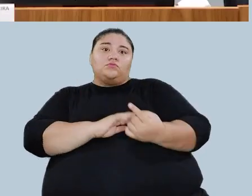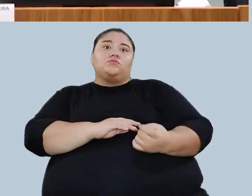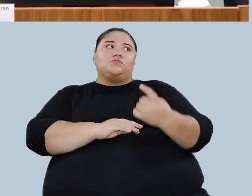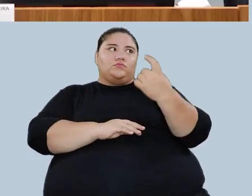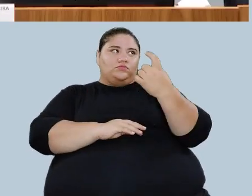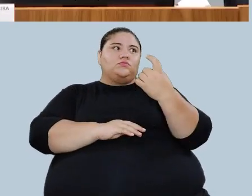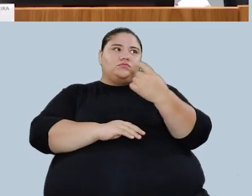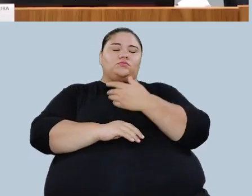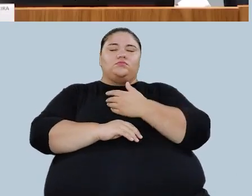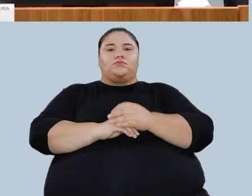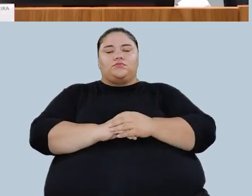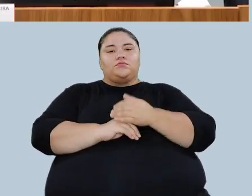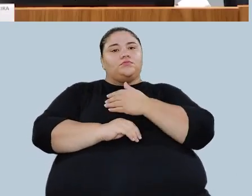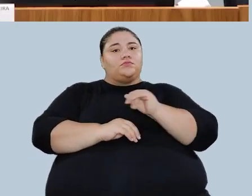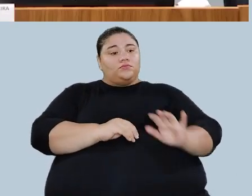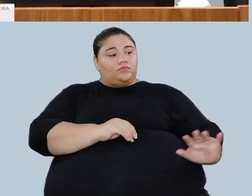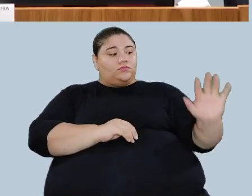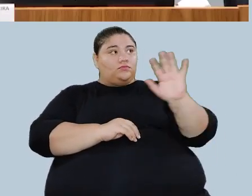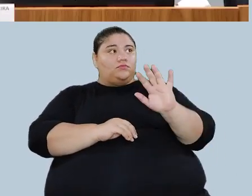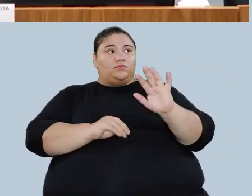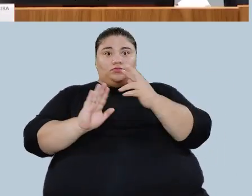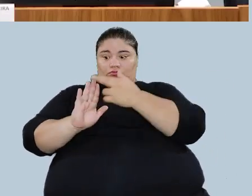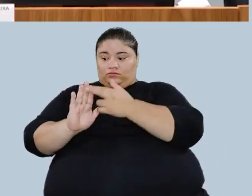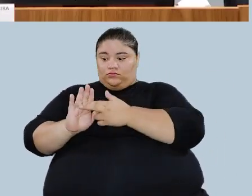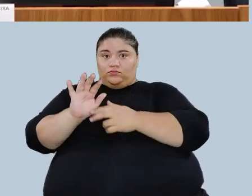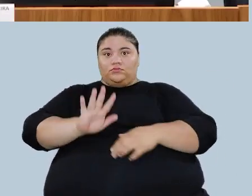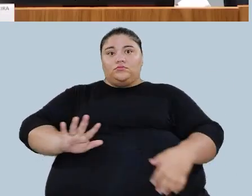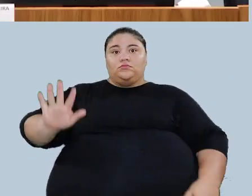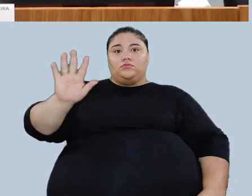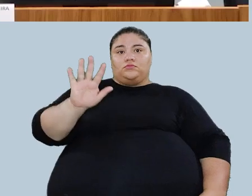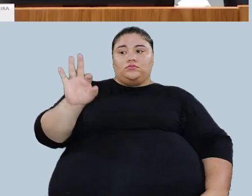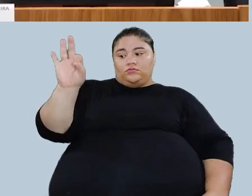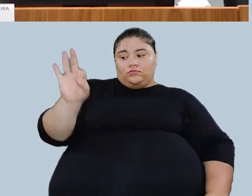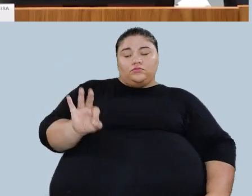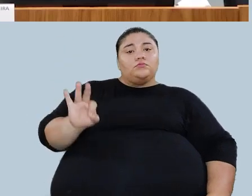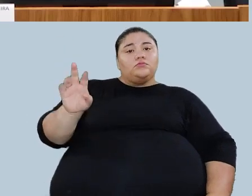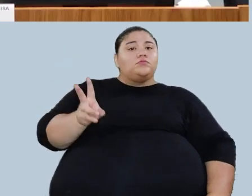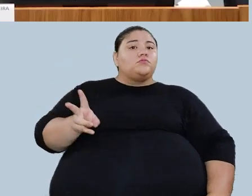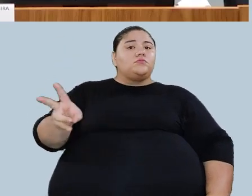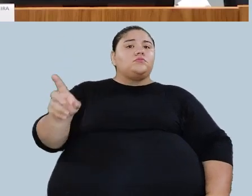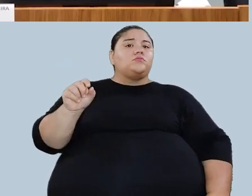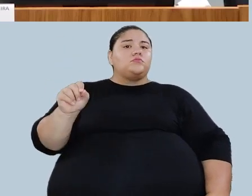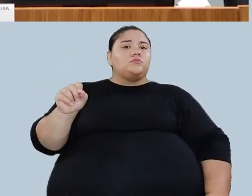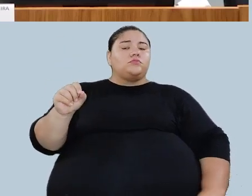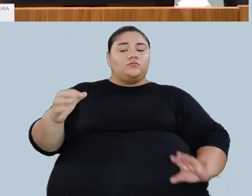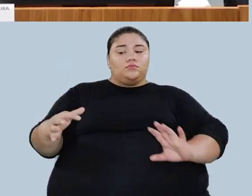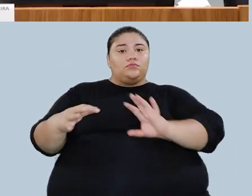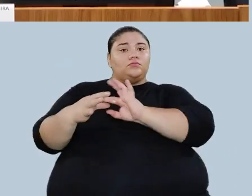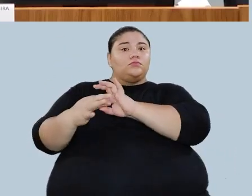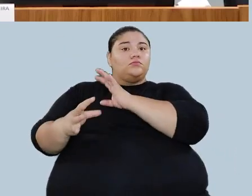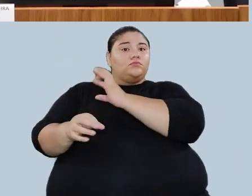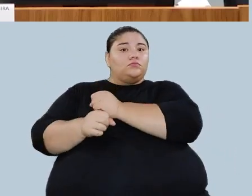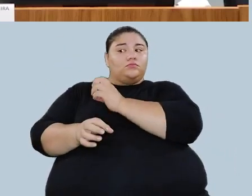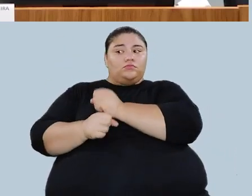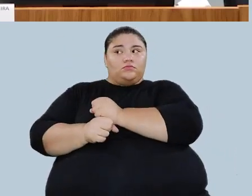nacional. Nos demais bens do regime geral, a alíquota que vai prevalecer será correspondente ao